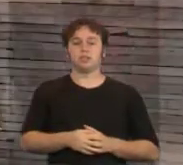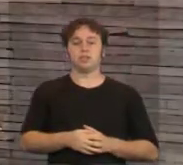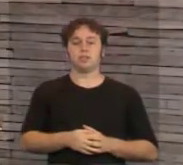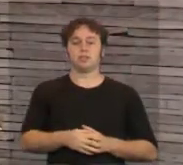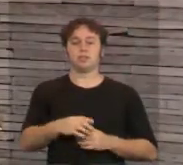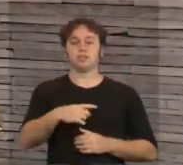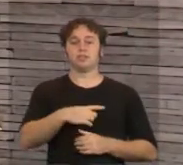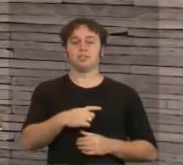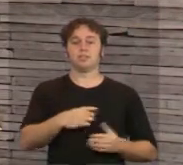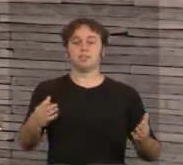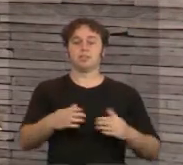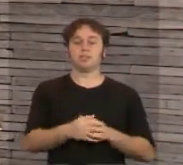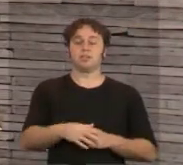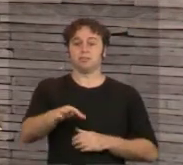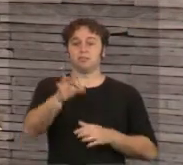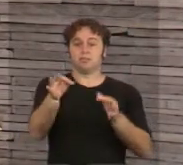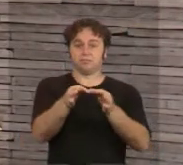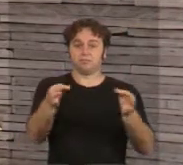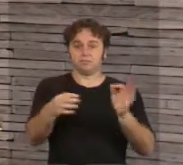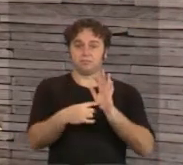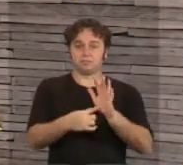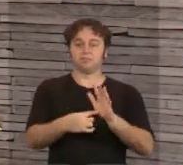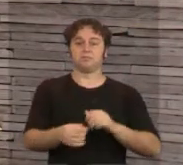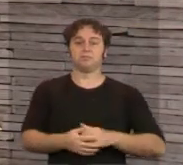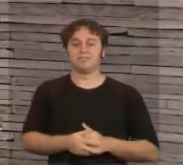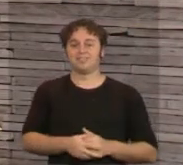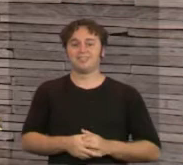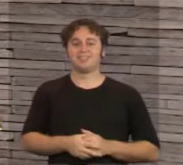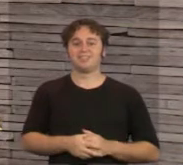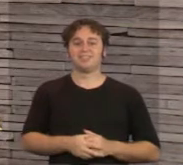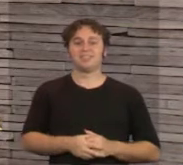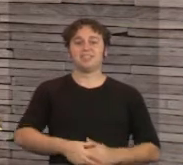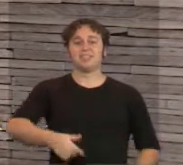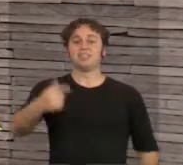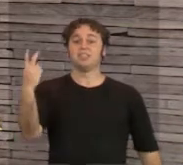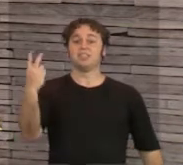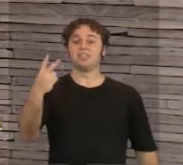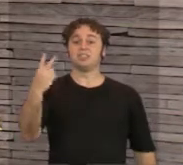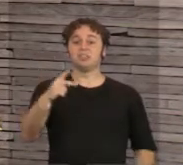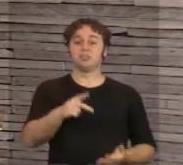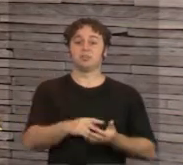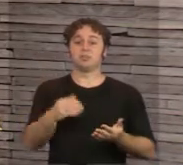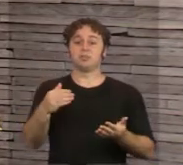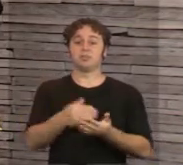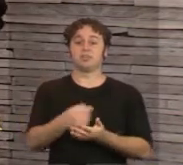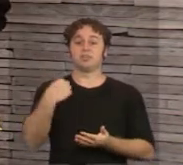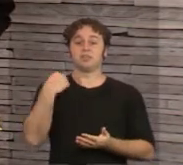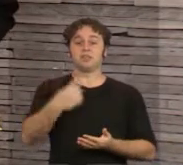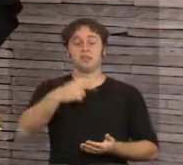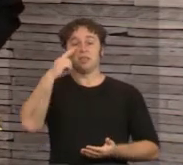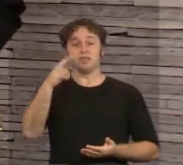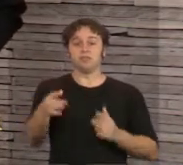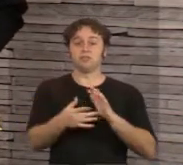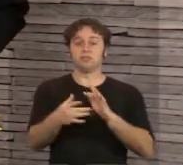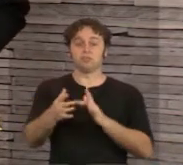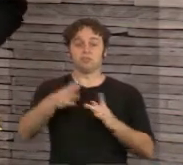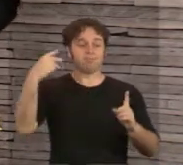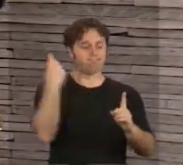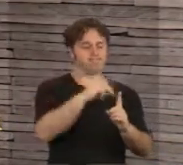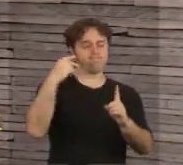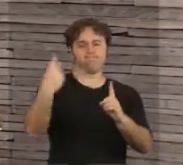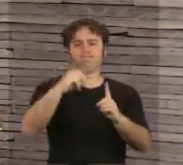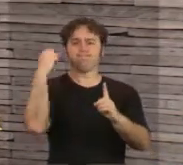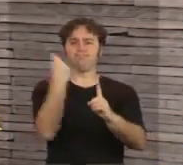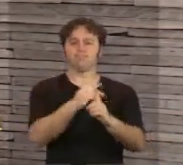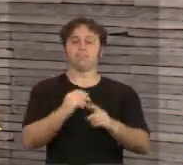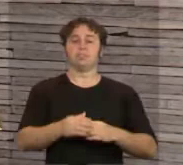mas está aqui a intenção sorteada. O número eu tampei com o meu dedo. Segundo o Mistério Doloroso, nós contemplamos a flagelação de Jesus. Vamos